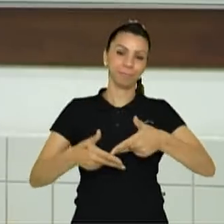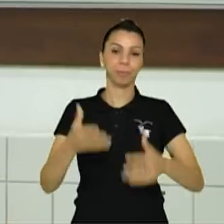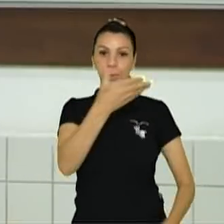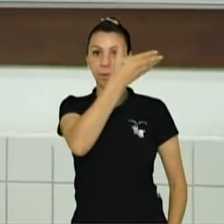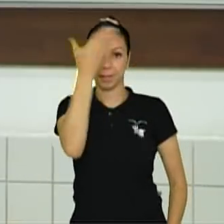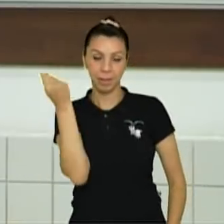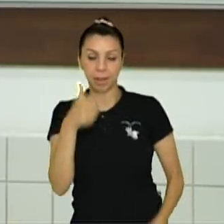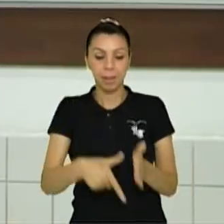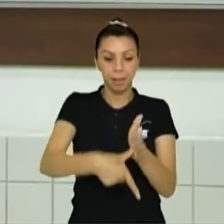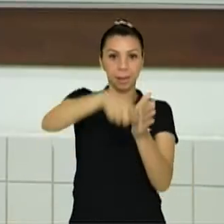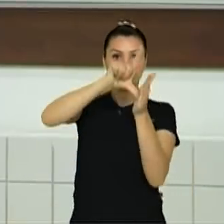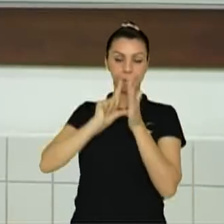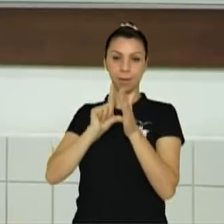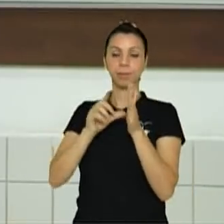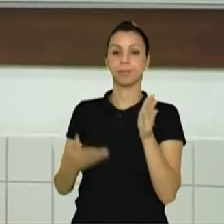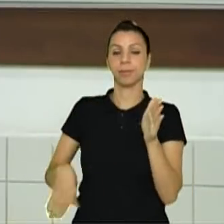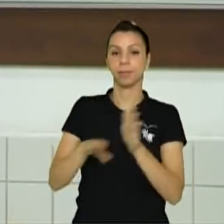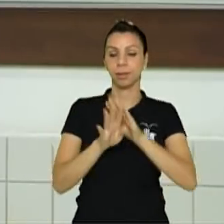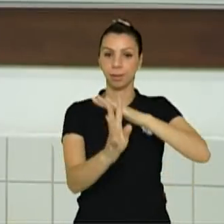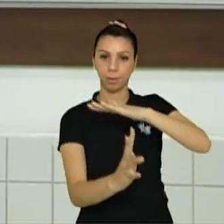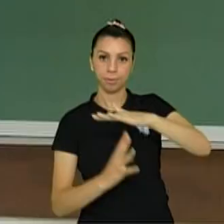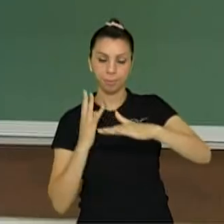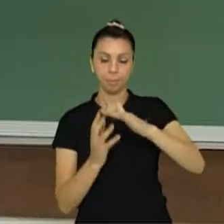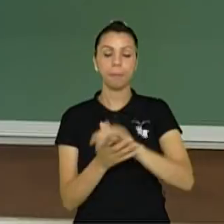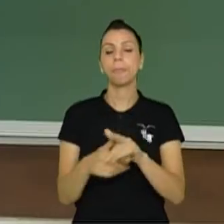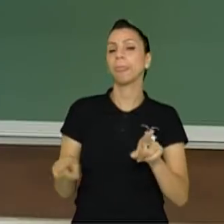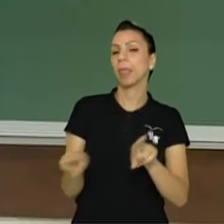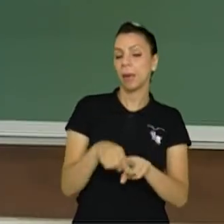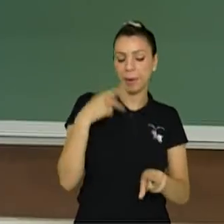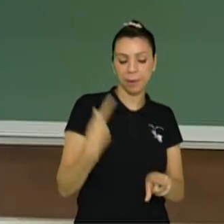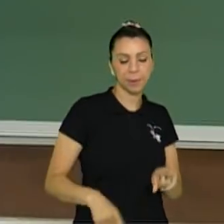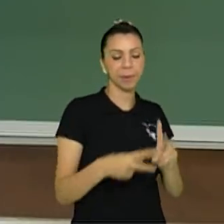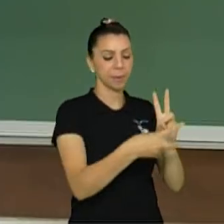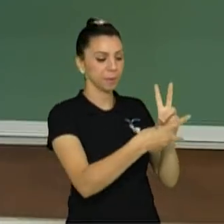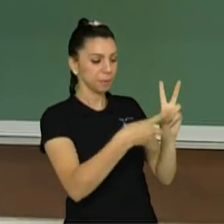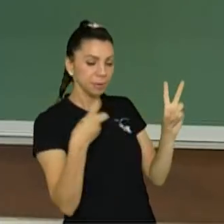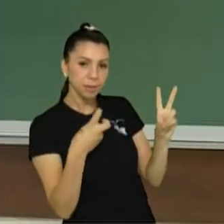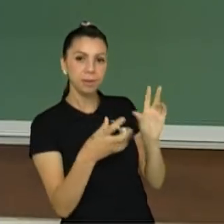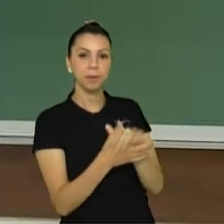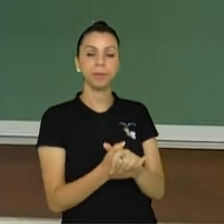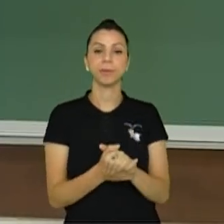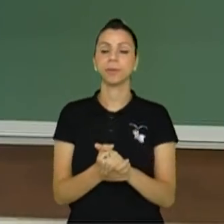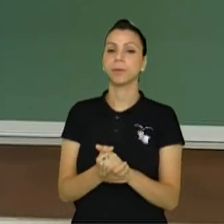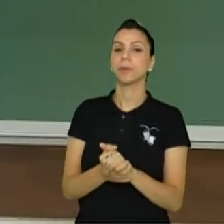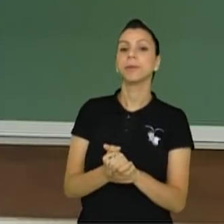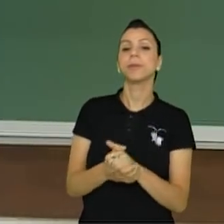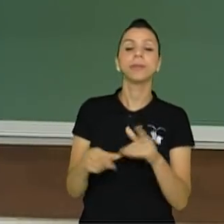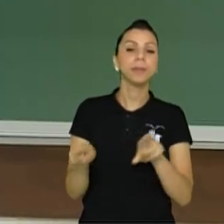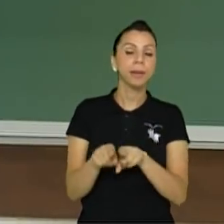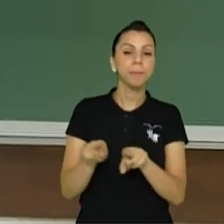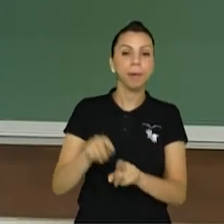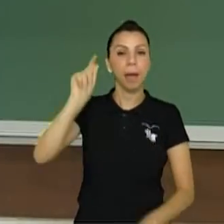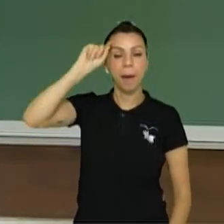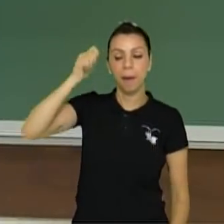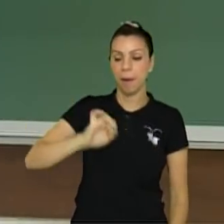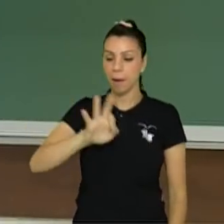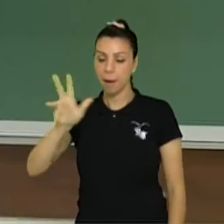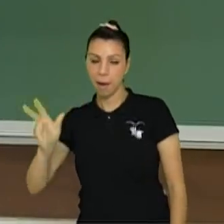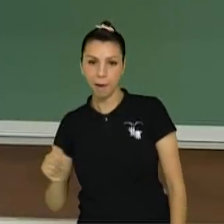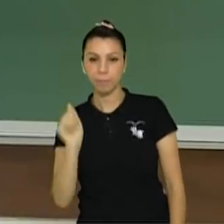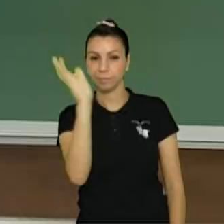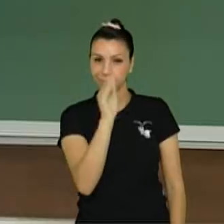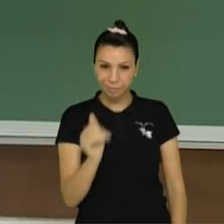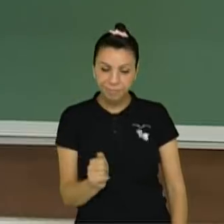da chegada dos imigrantes, já tínhamos aqui indígenas, os povos originários, os afro-brasileiros, africanos e também